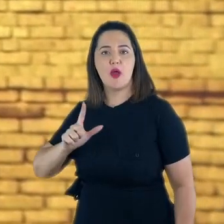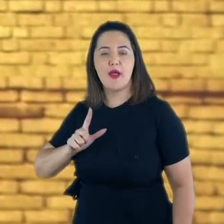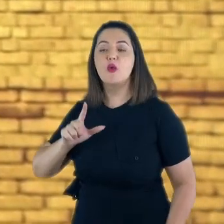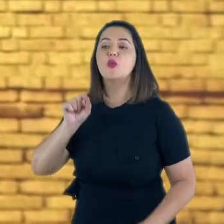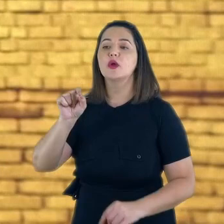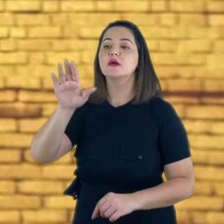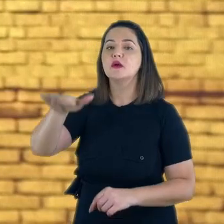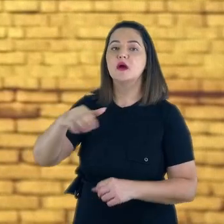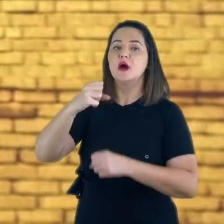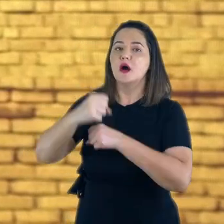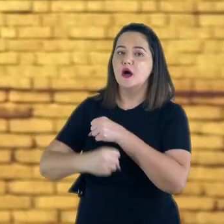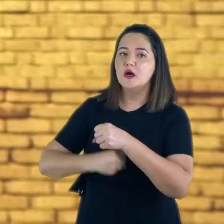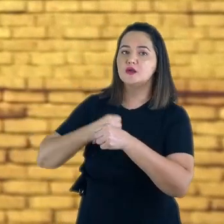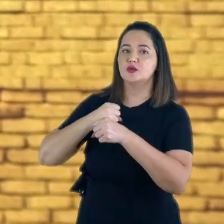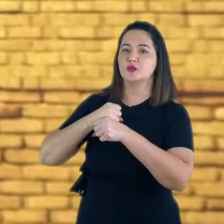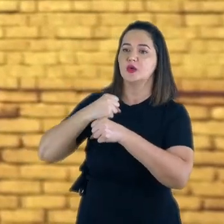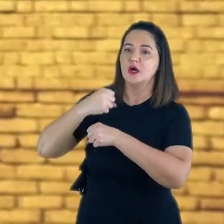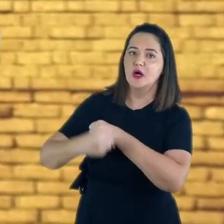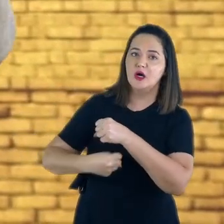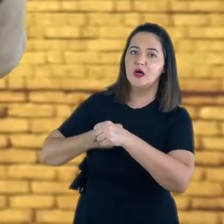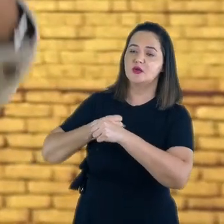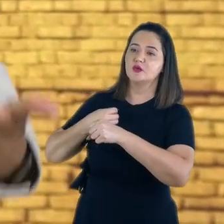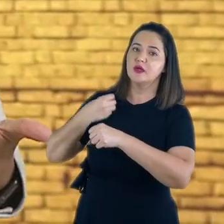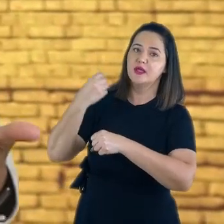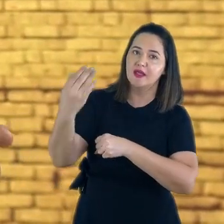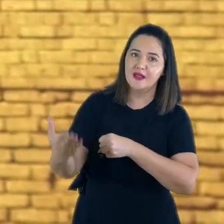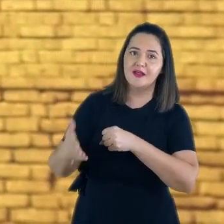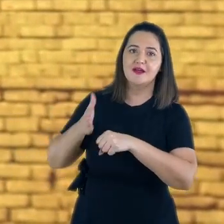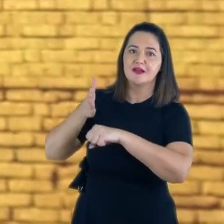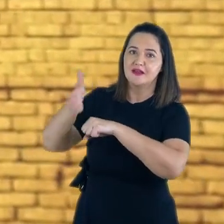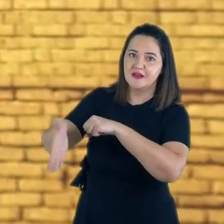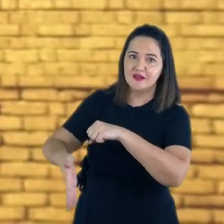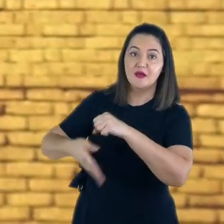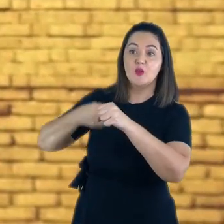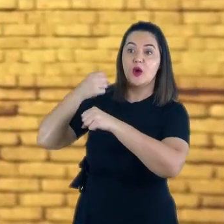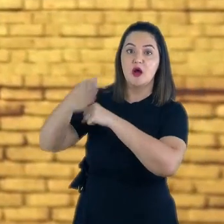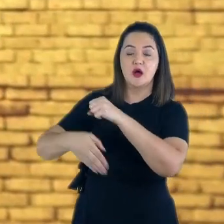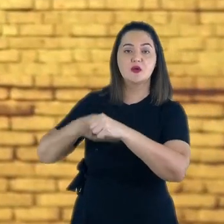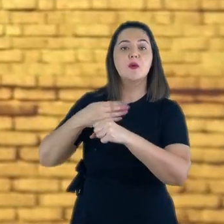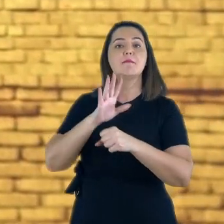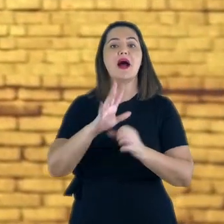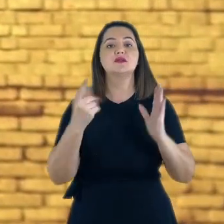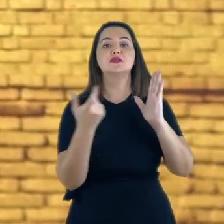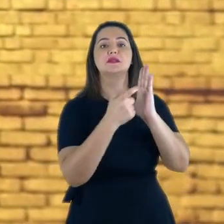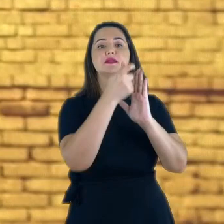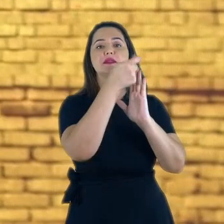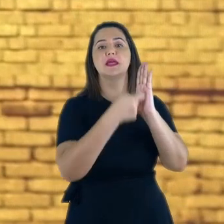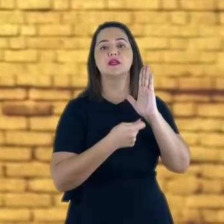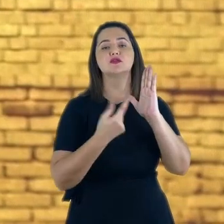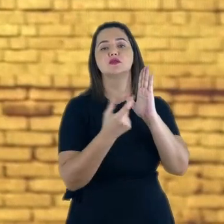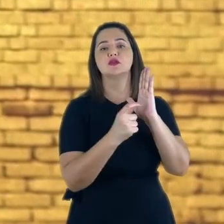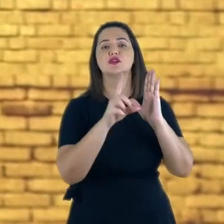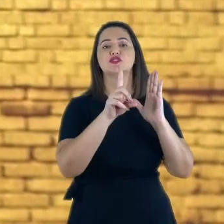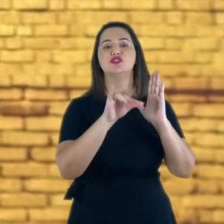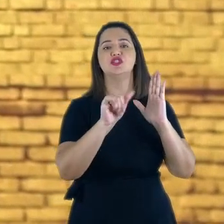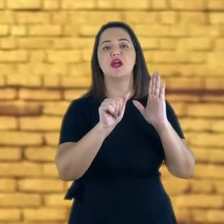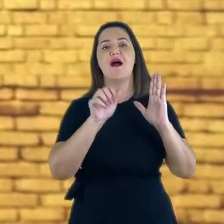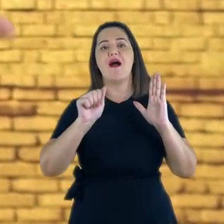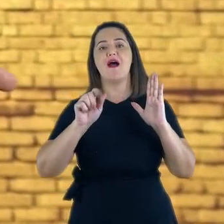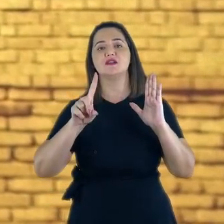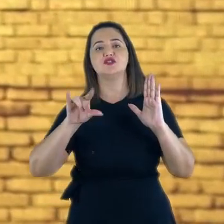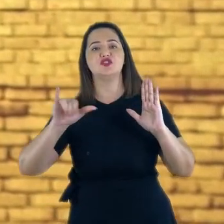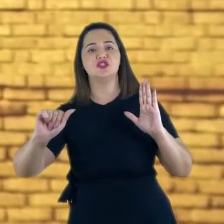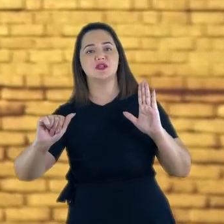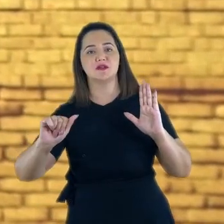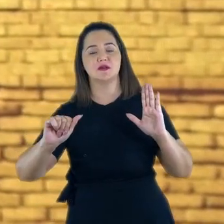no hebraico está, de dias para dias, roupas que ele deveria vestir, roupas que eram feitas